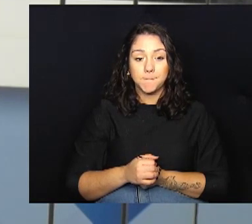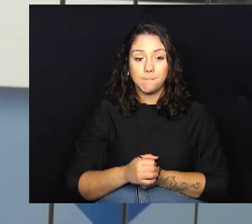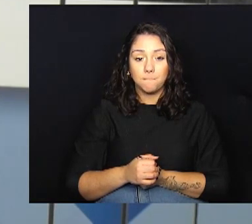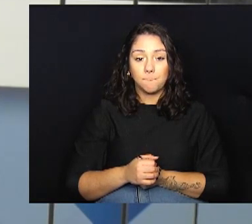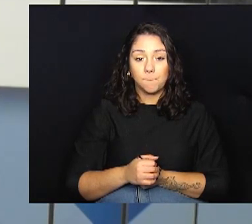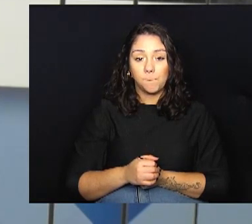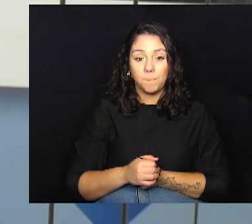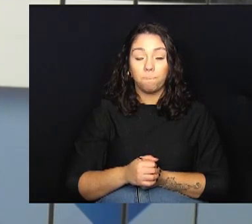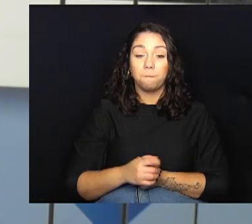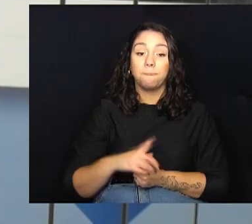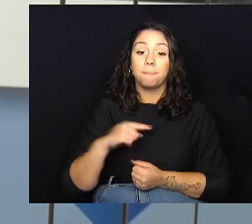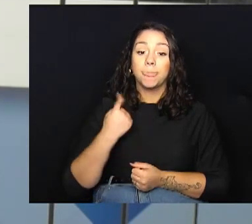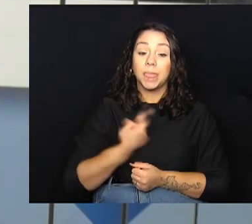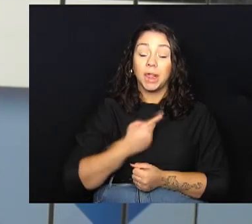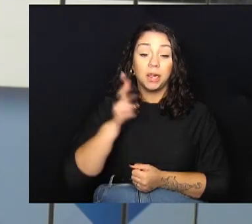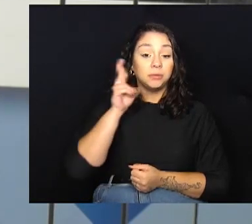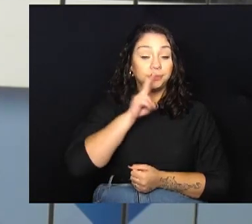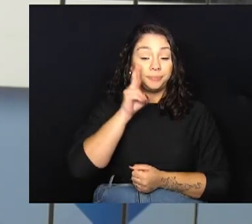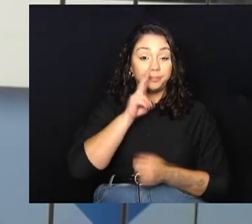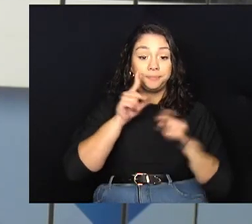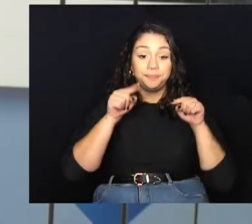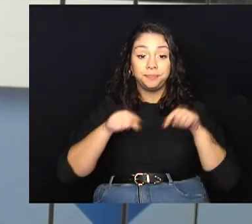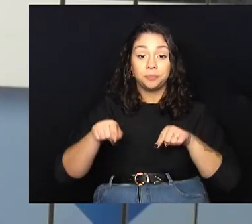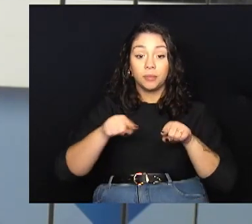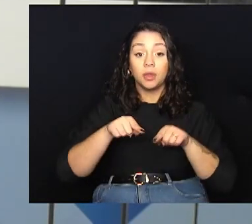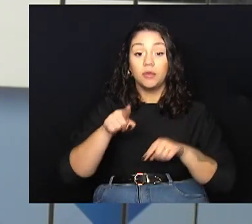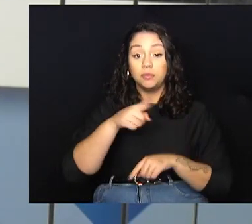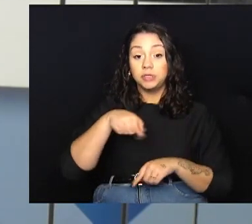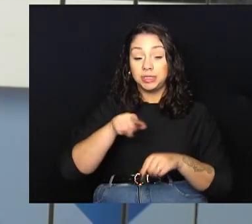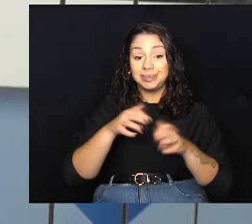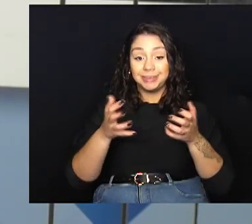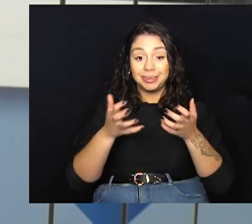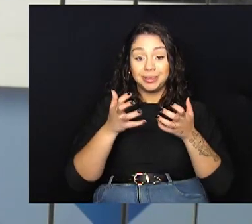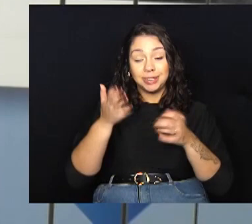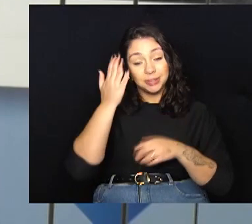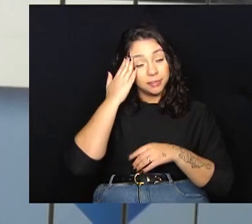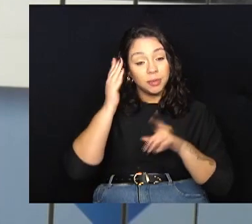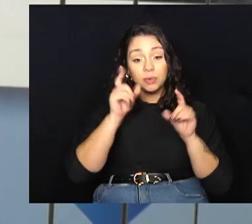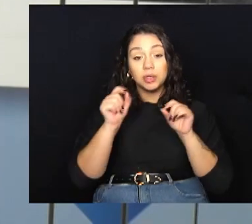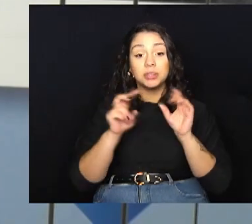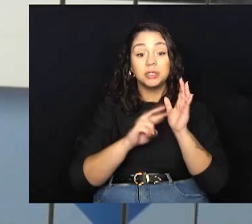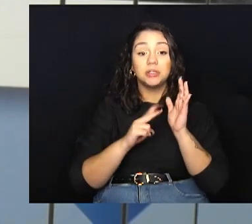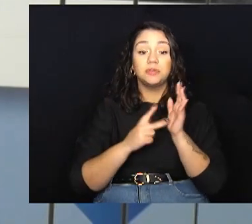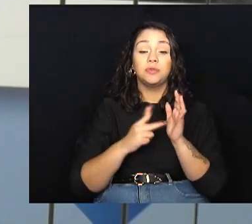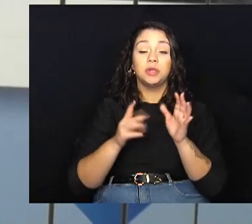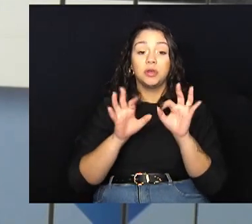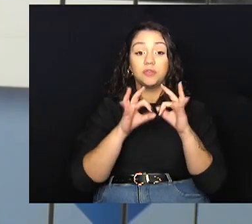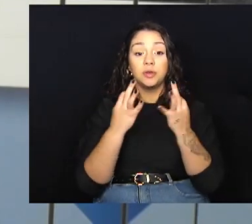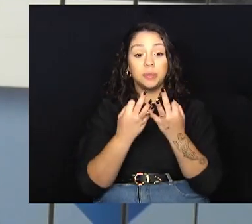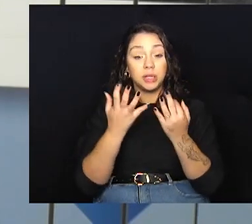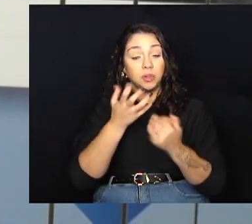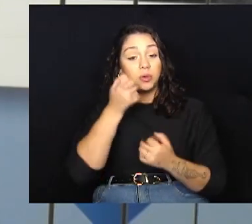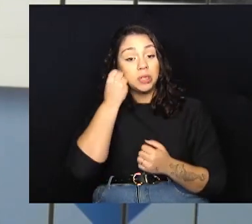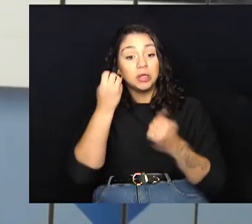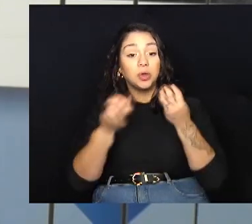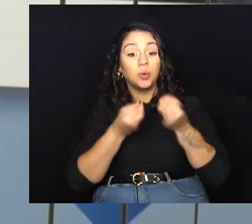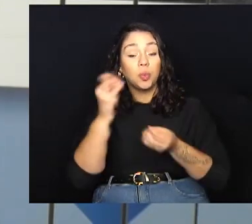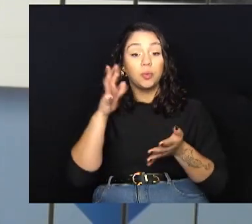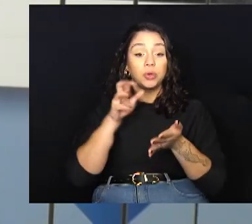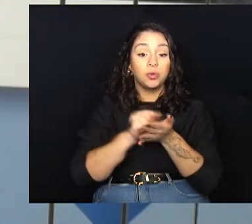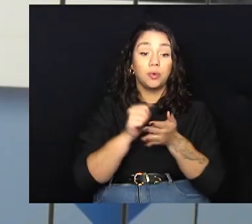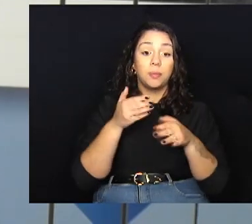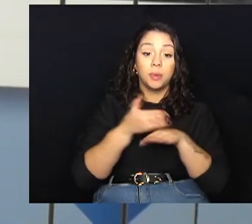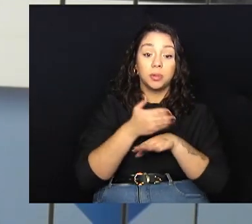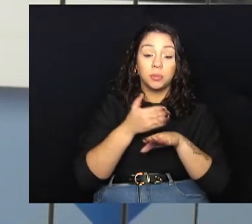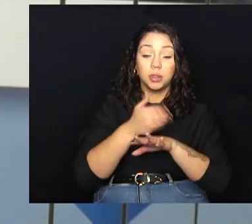e a gente lembra aqui que você que queira saber mais um pouquinho sobre o que a família acolhedora como se inscrever para fazer parte